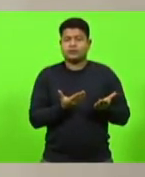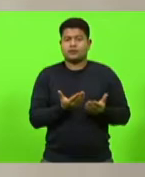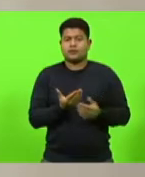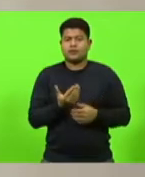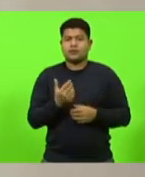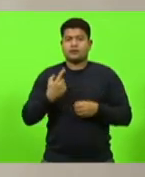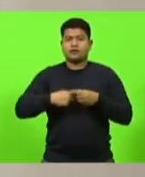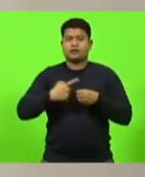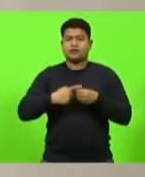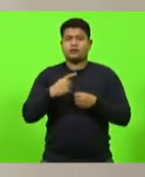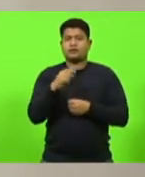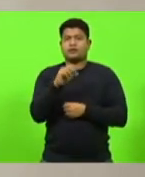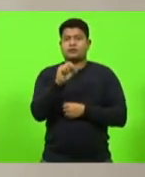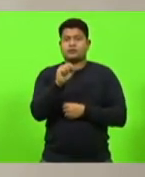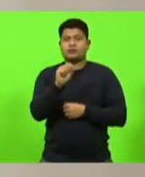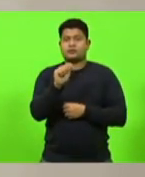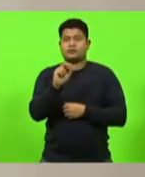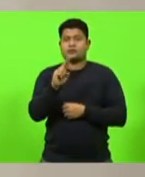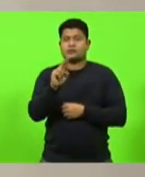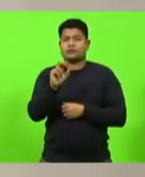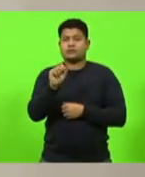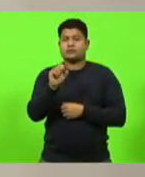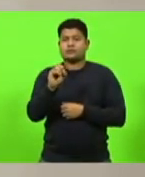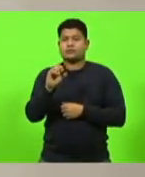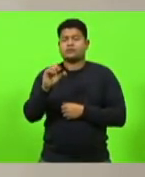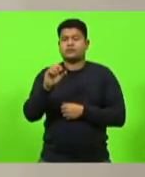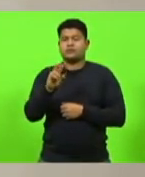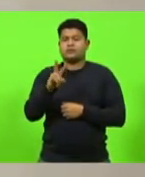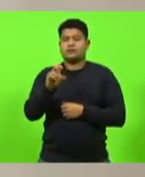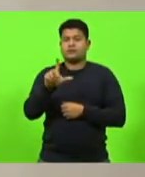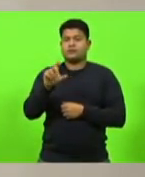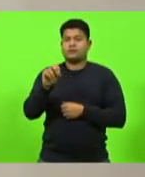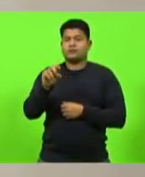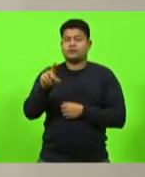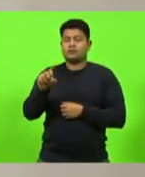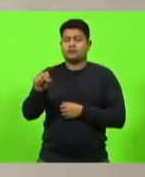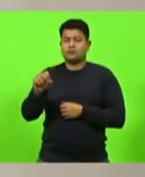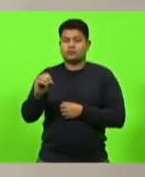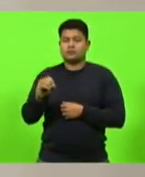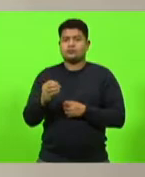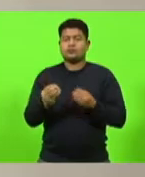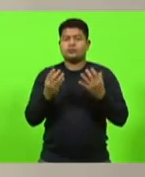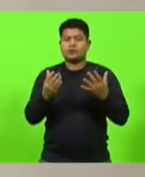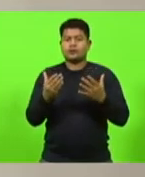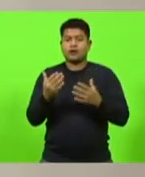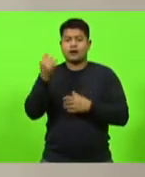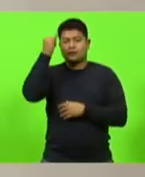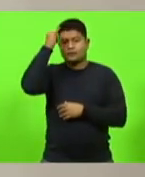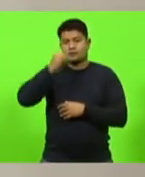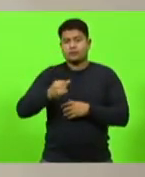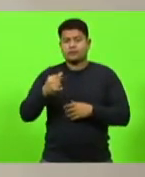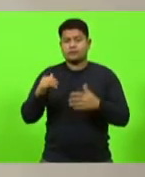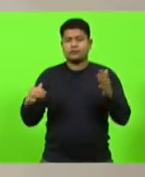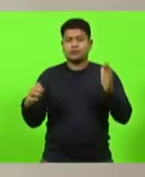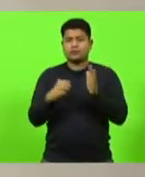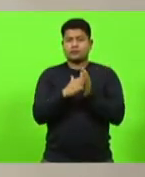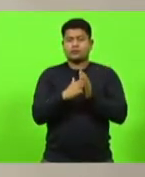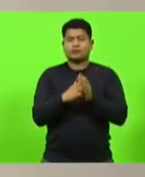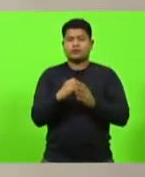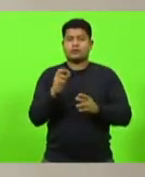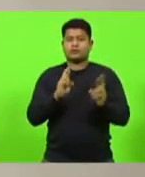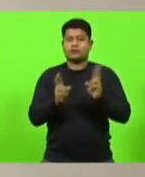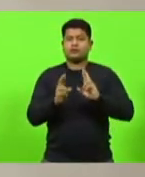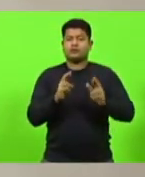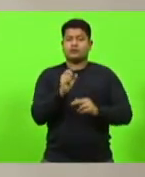à sinalização e instalação de área de escape com brita para evitar acidentes no perímetro urbano da rodovia SC-464. Em